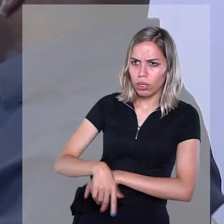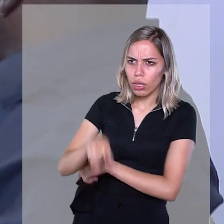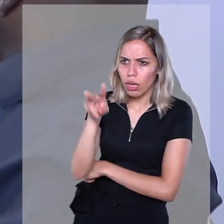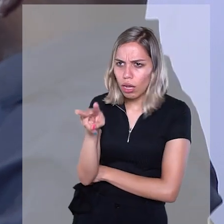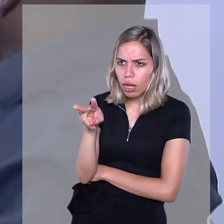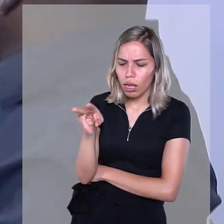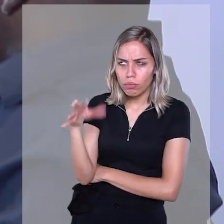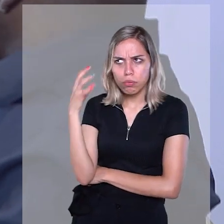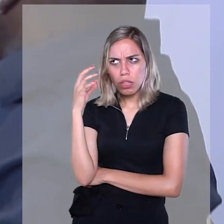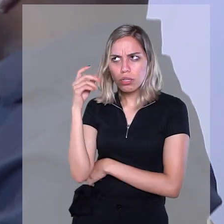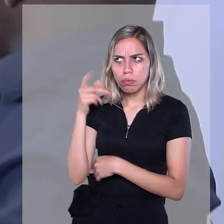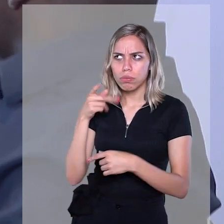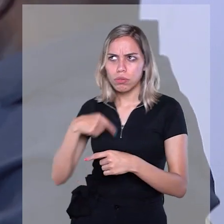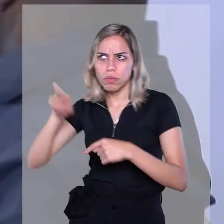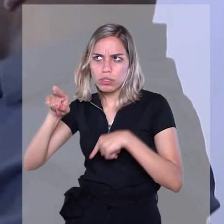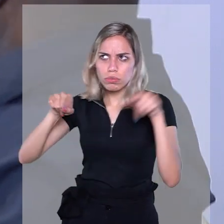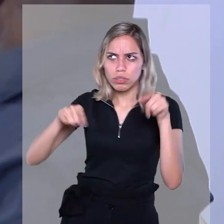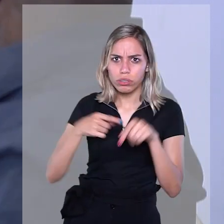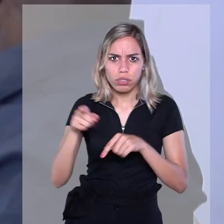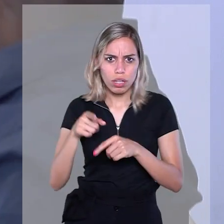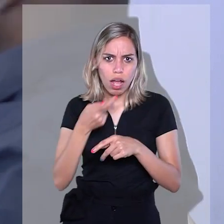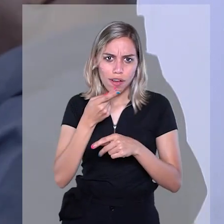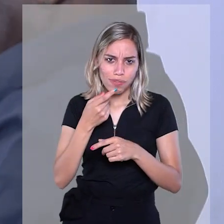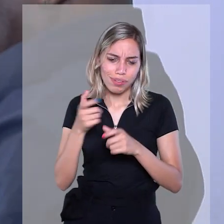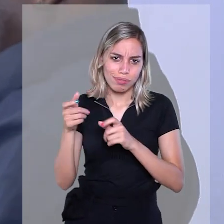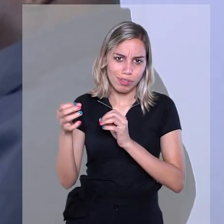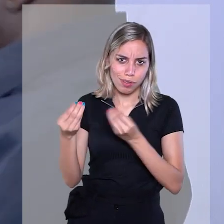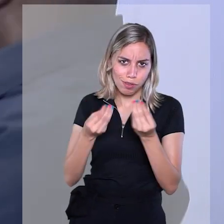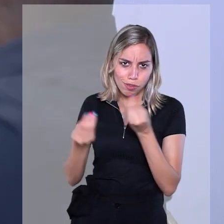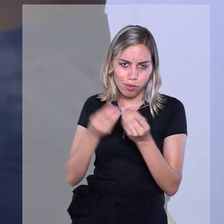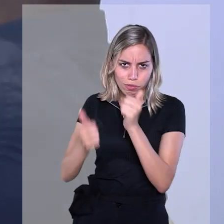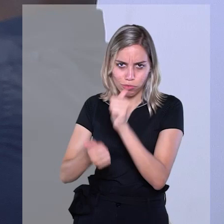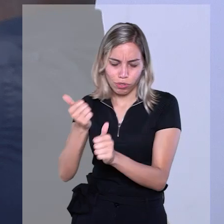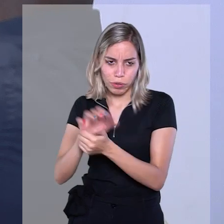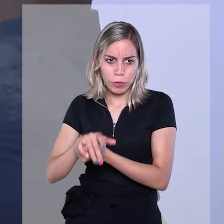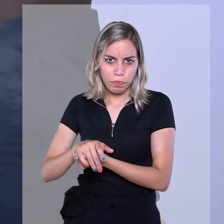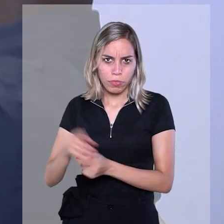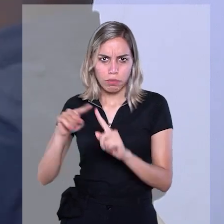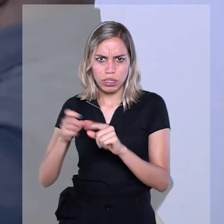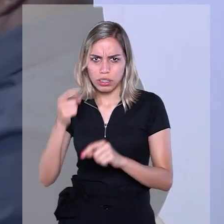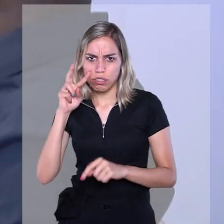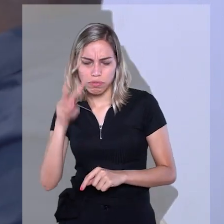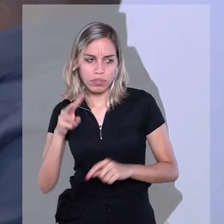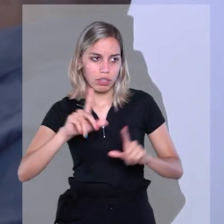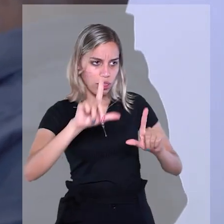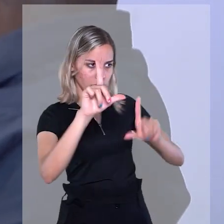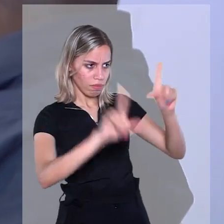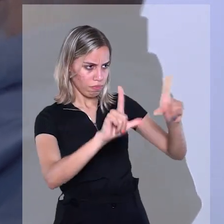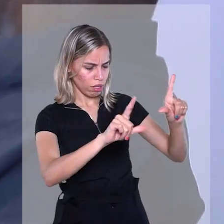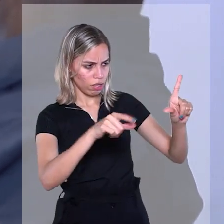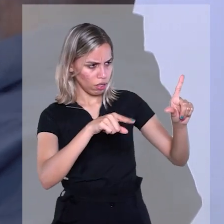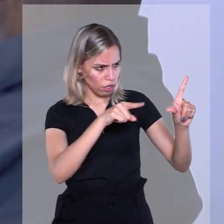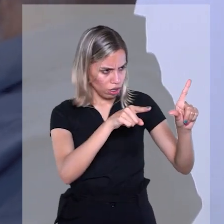ter é uma combinação intermídia a te mostrar que isto aqui nada tem a ver com aquilo ali. Eu faço isso de vez em quando